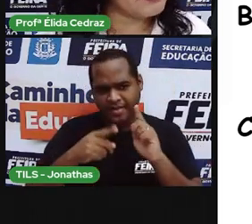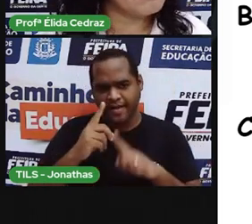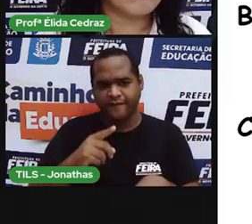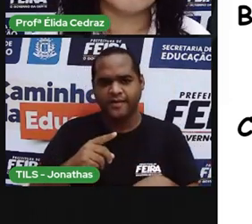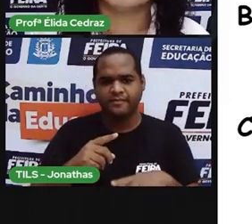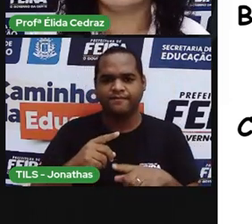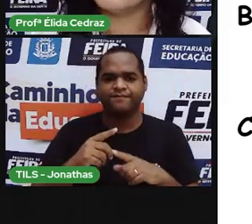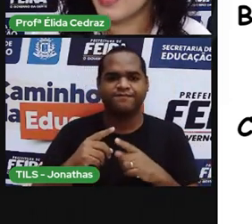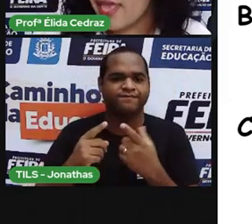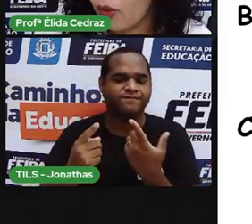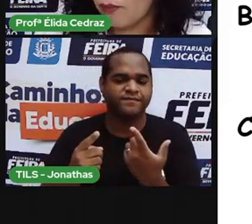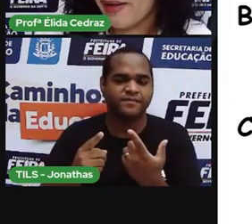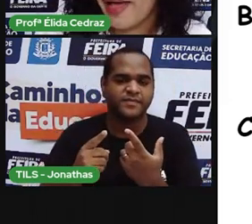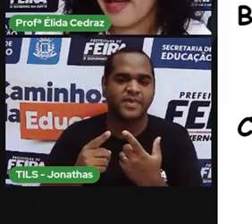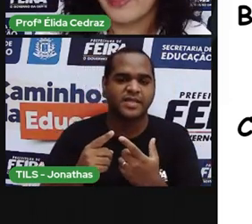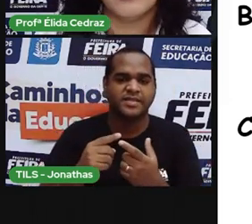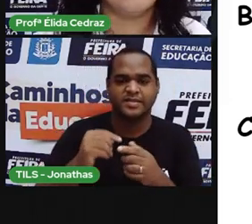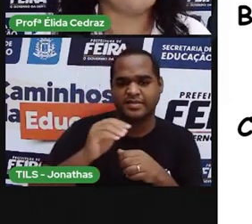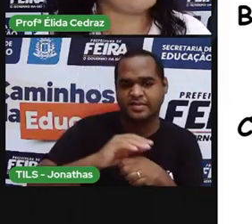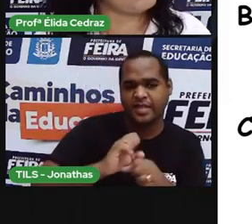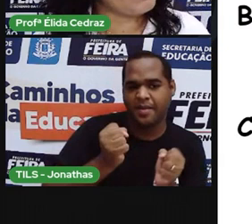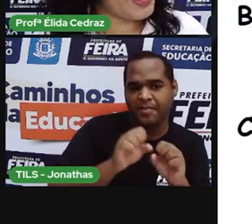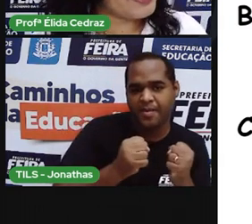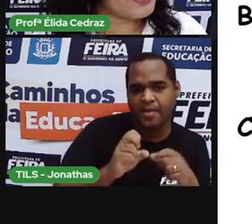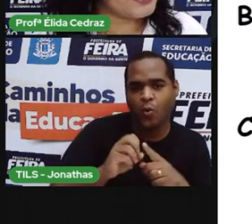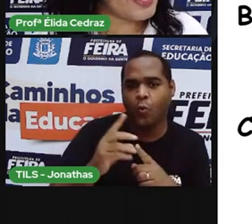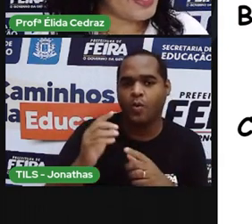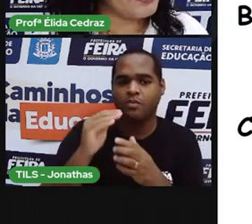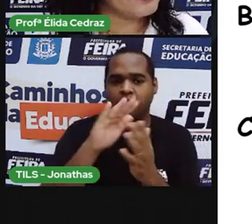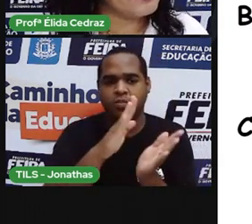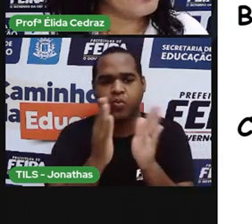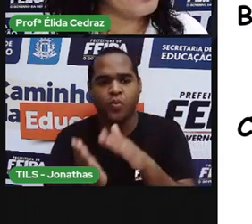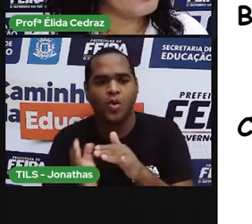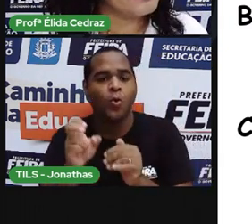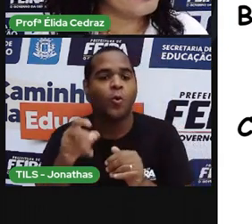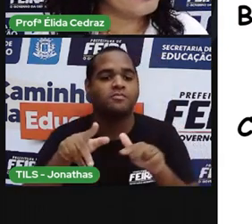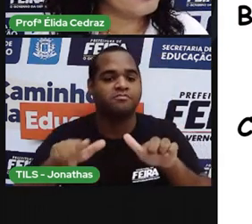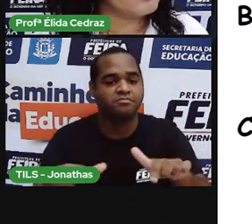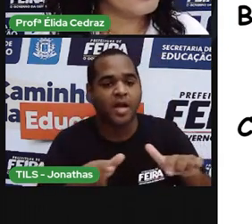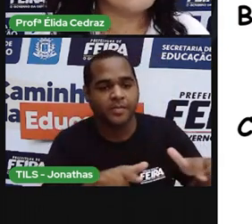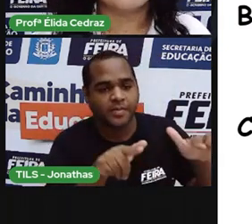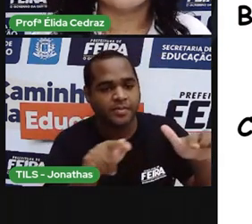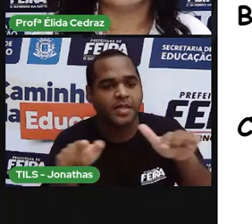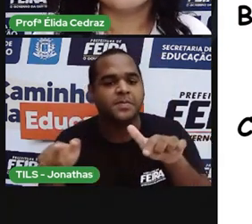lapidar, derrubar ou ladrilhar.